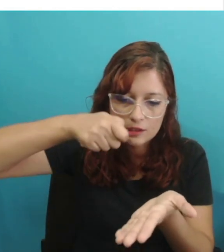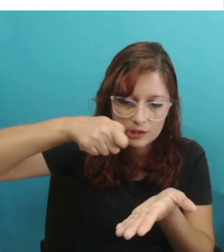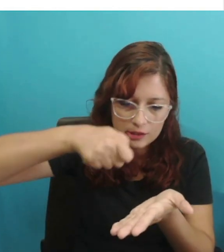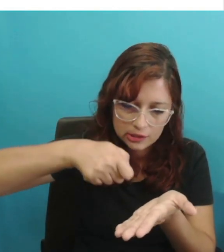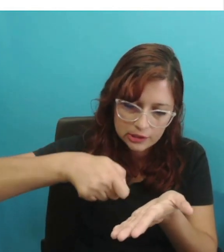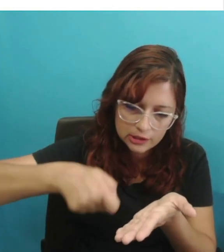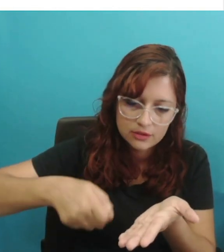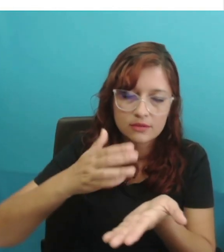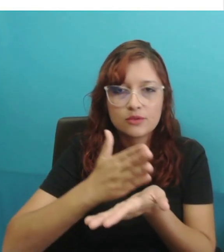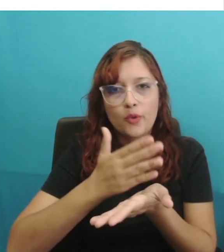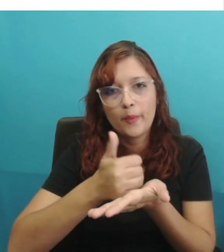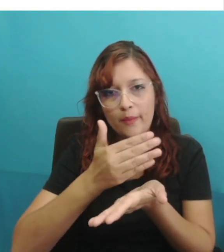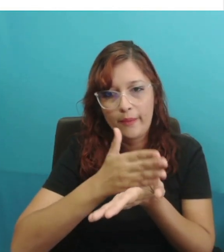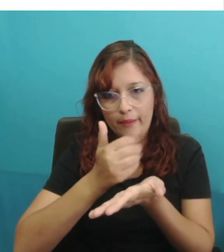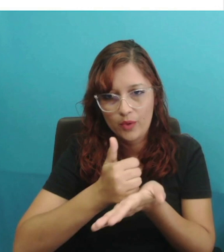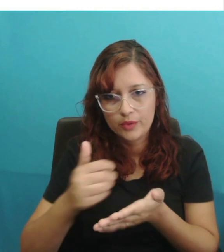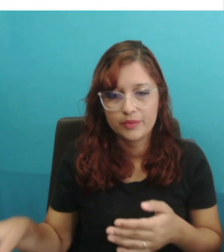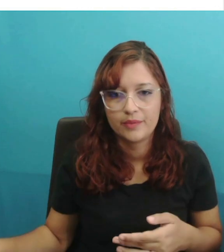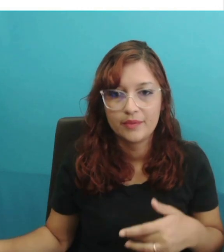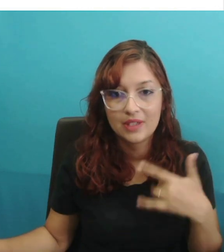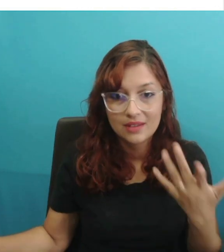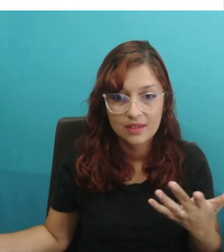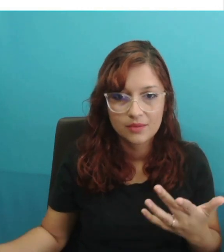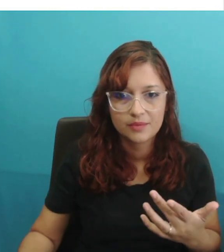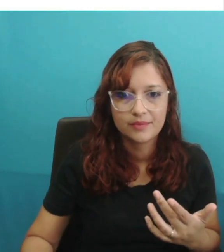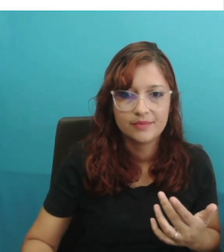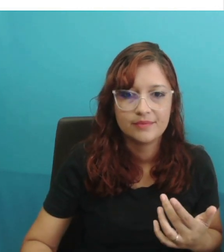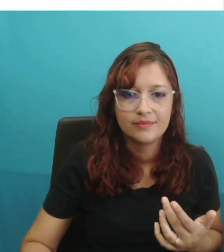Você parte o bolo.